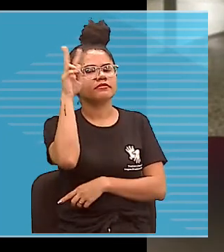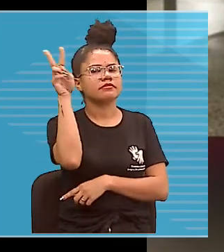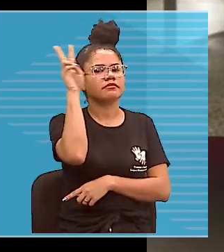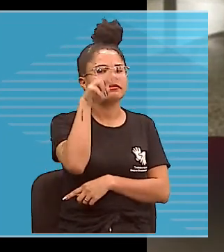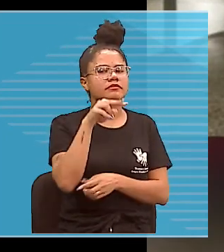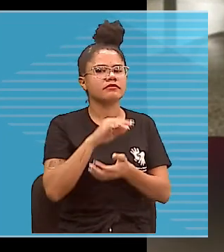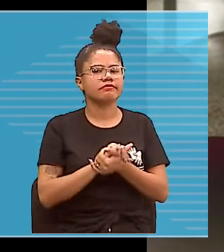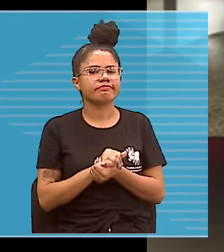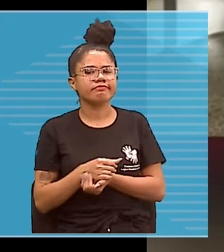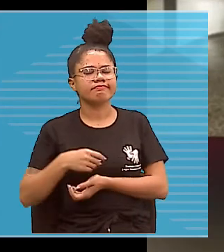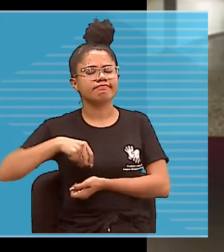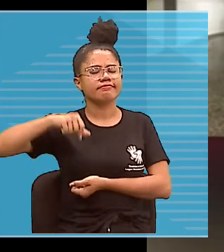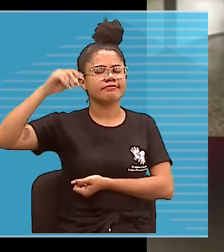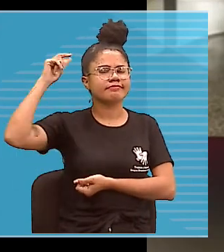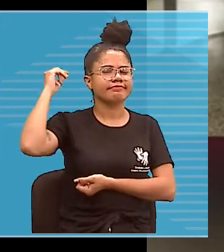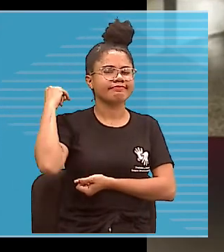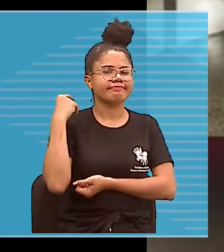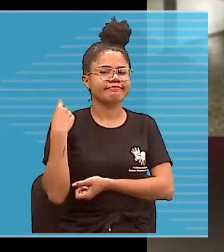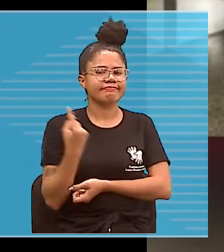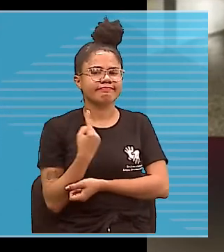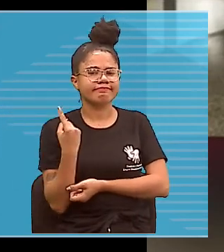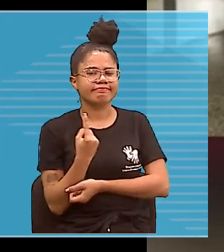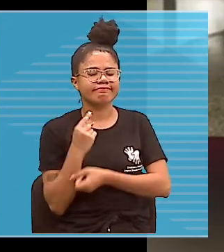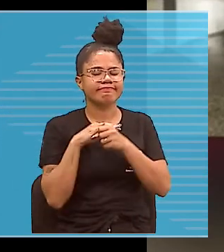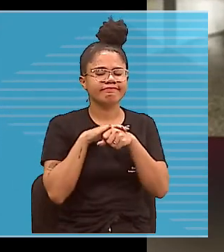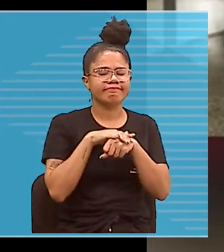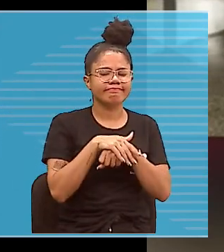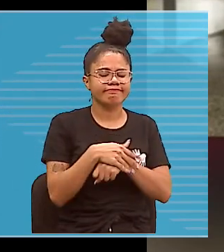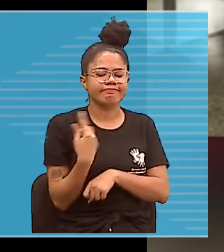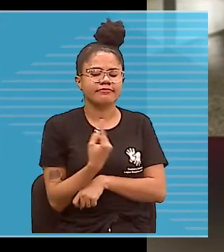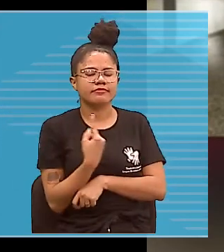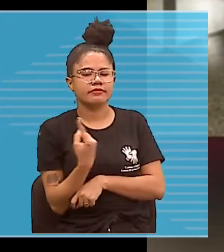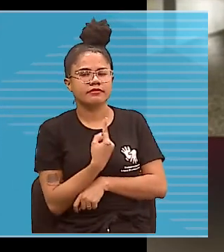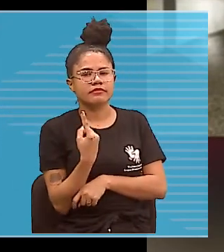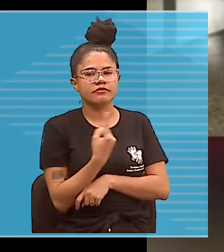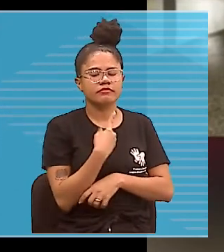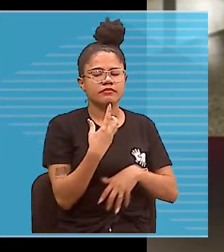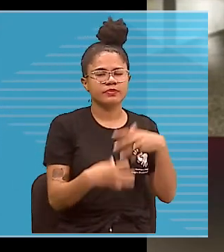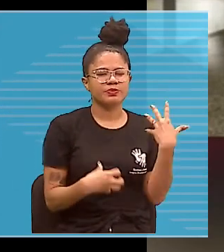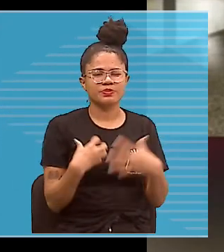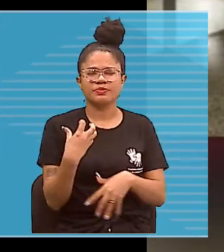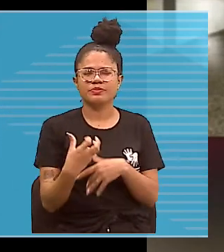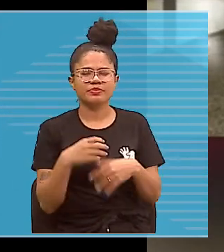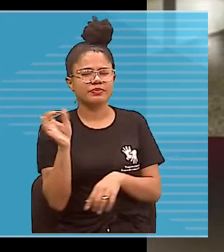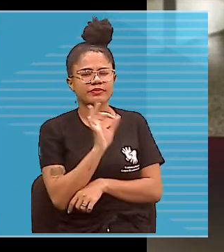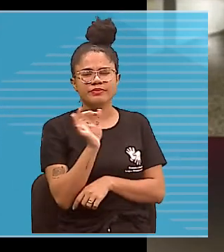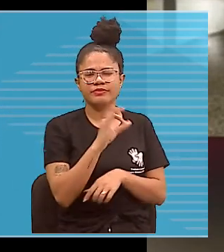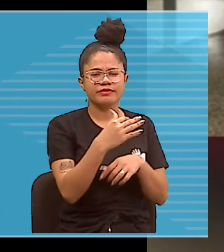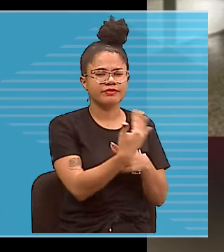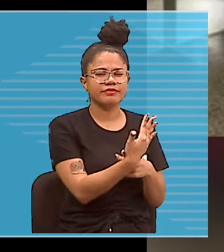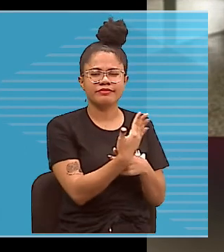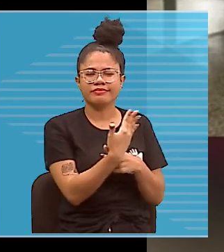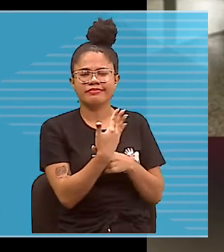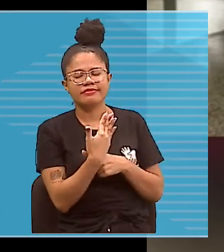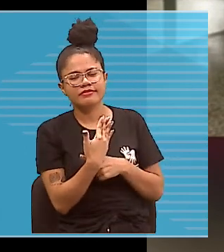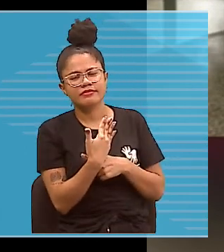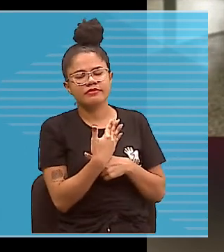estar sozinho sem ninguém por perto. E eu, mesmo tão sozinho,